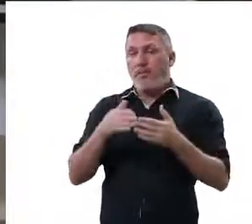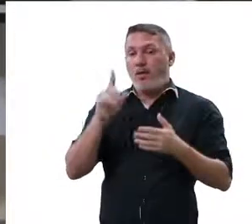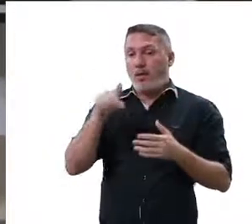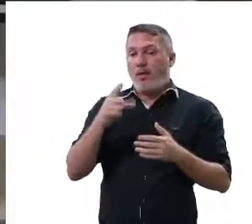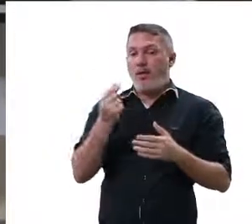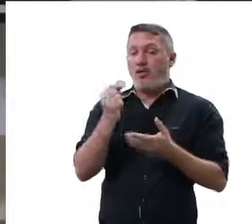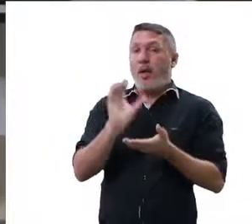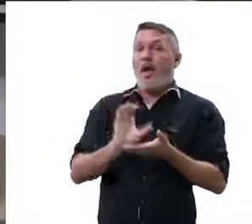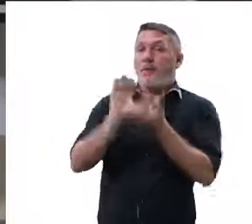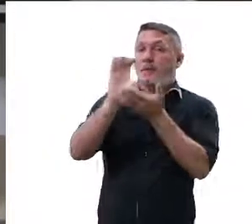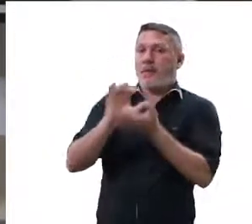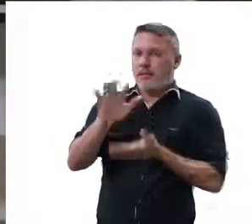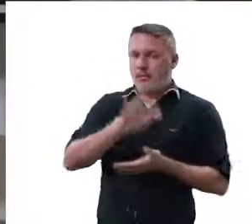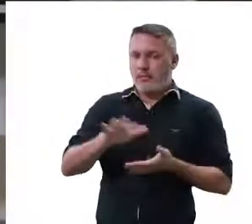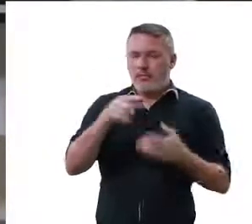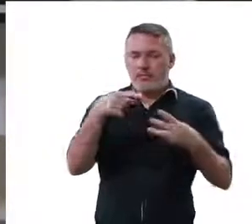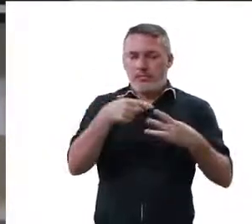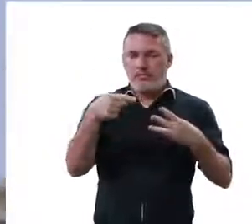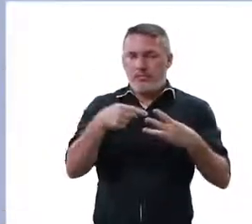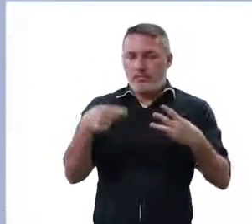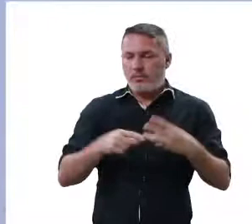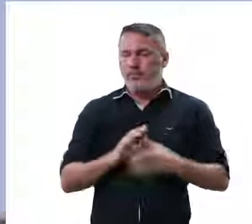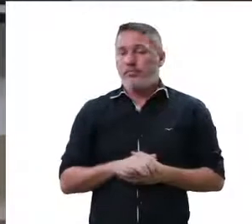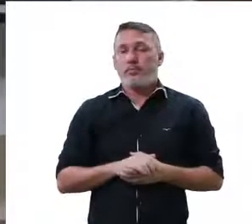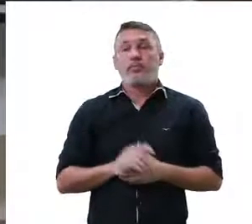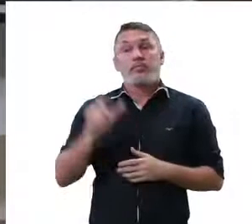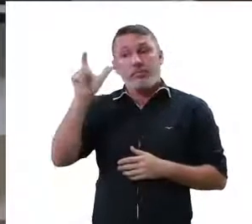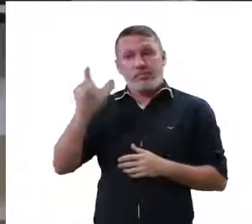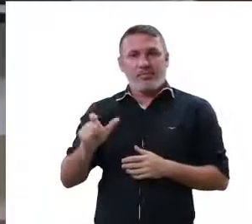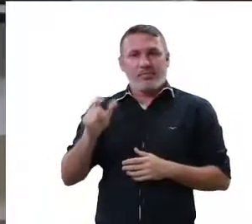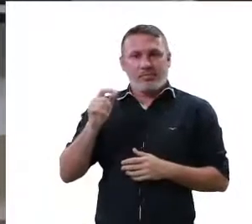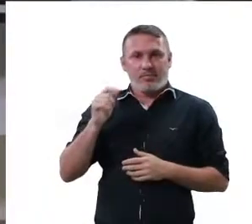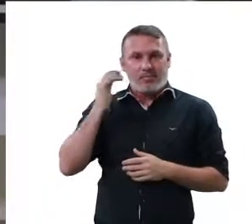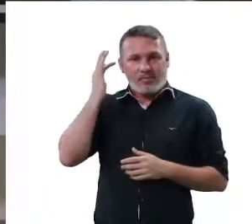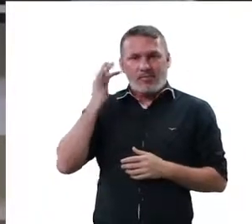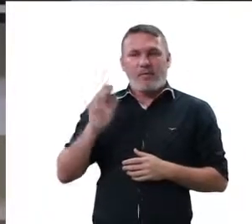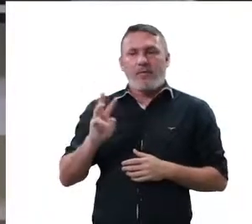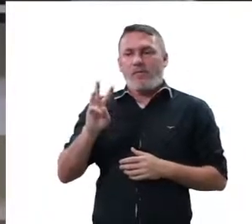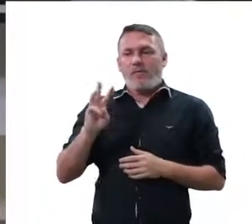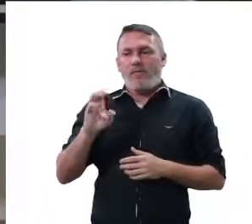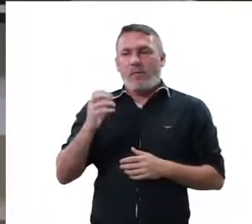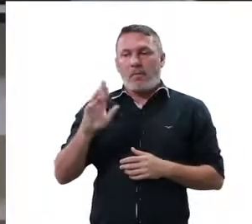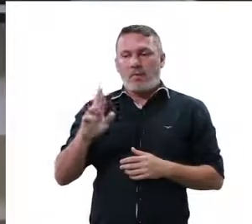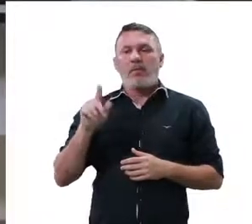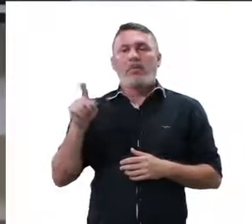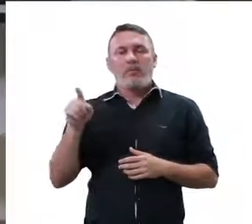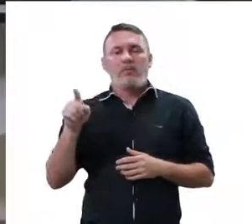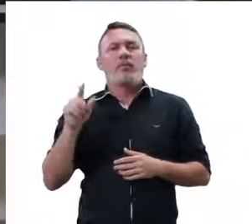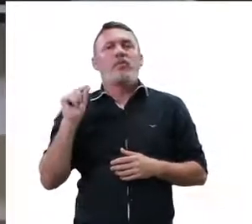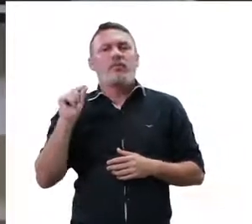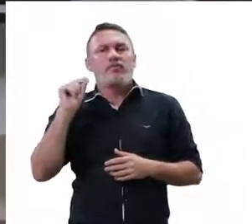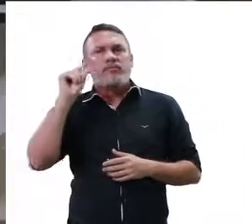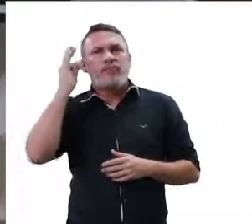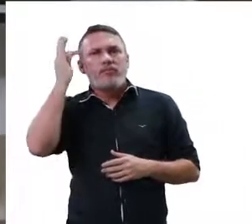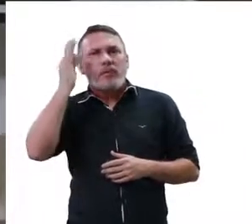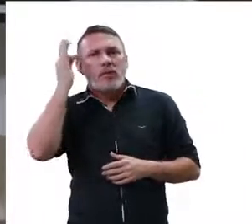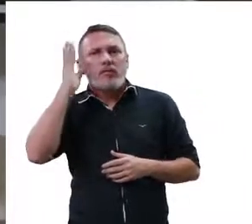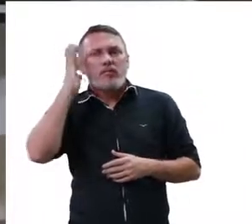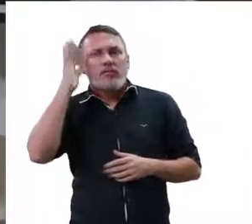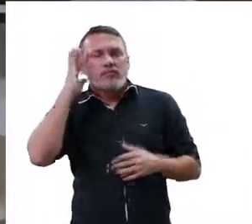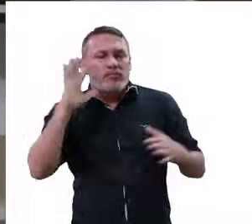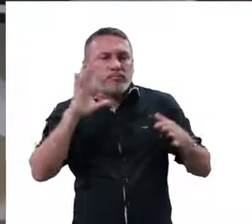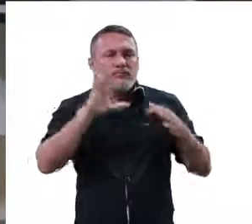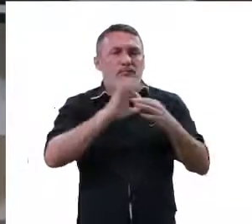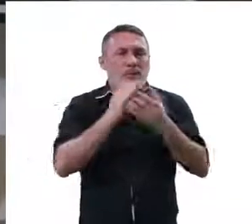uma característica de sociedade capitalista. O Weber, ele vai estudar, como está aqui no slide, essas